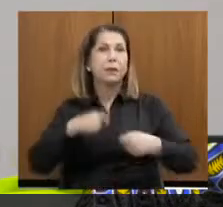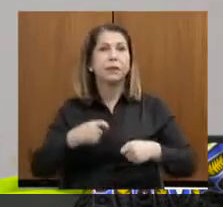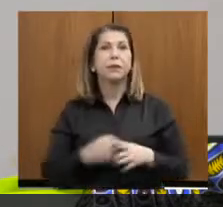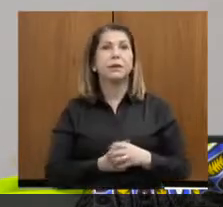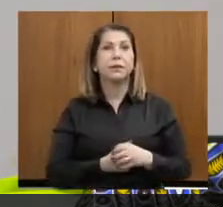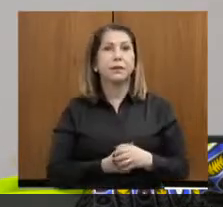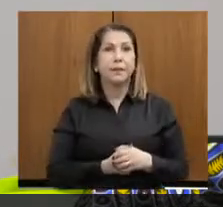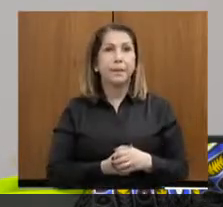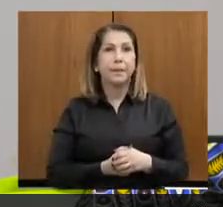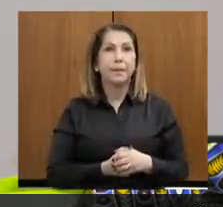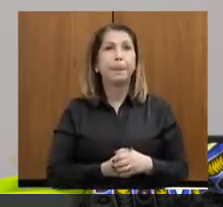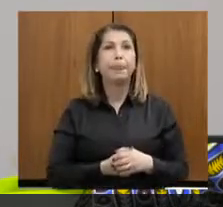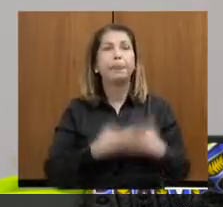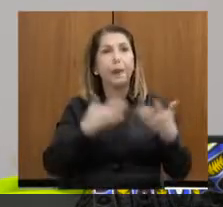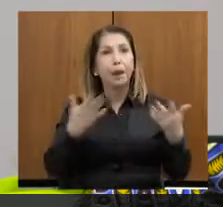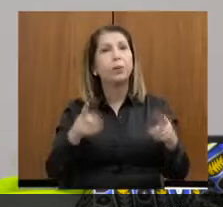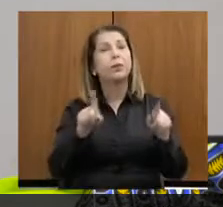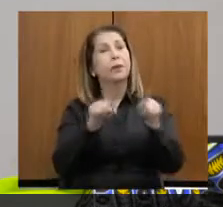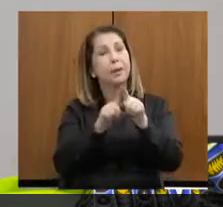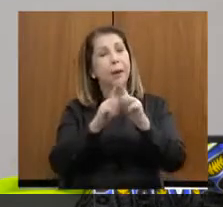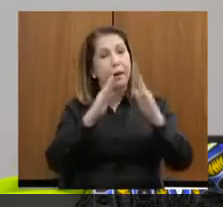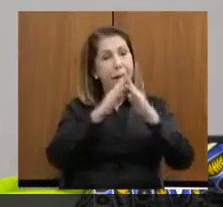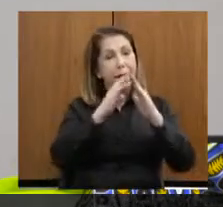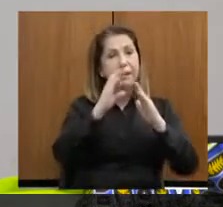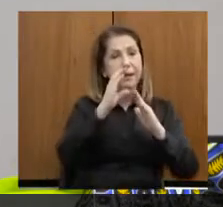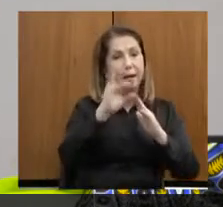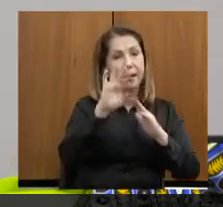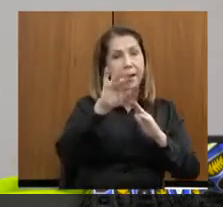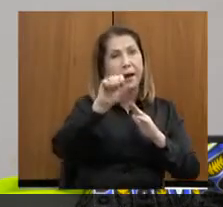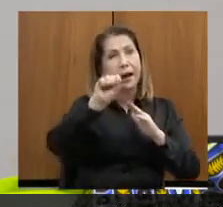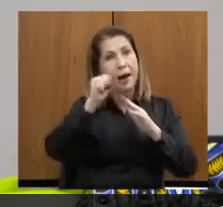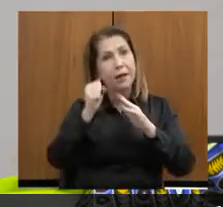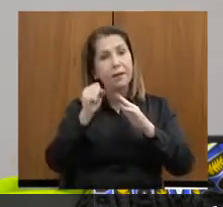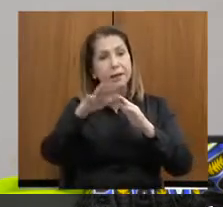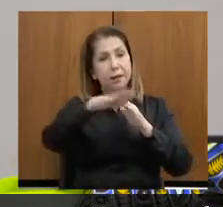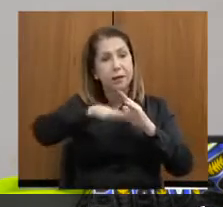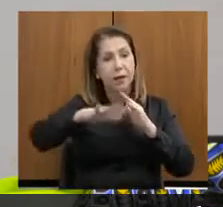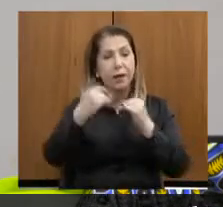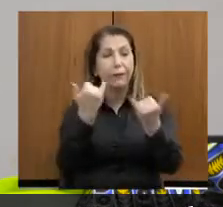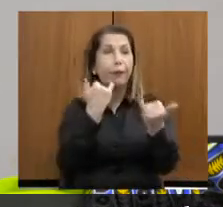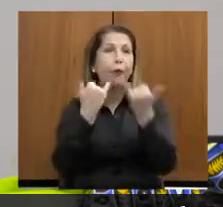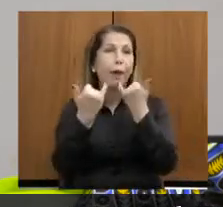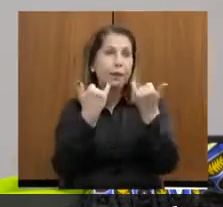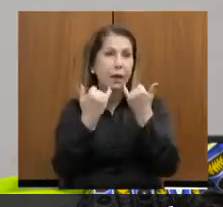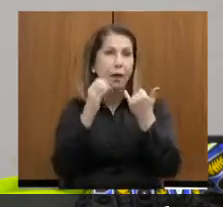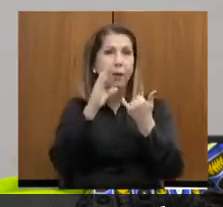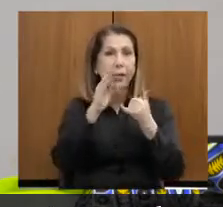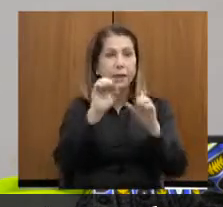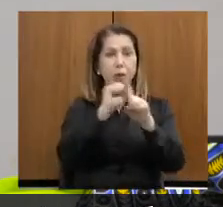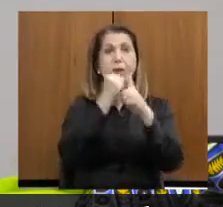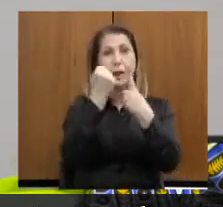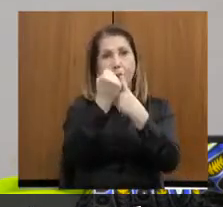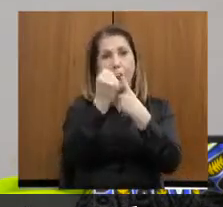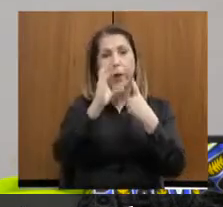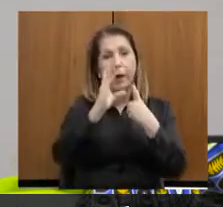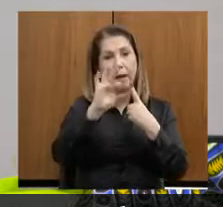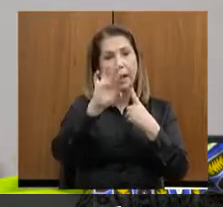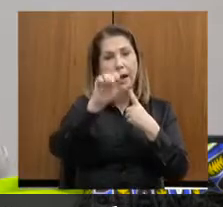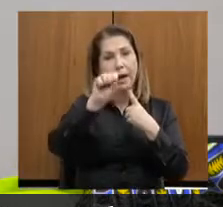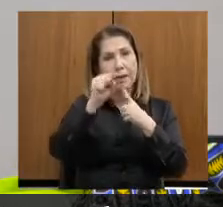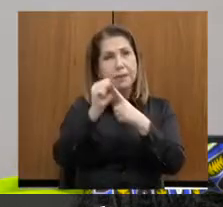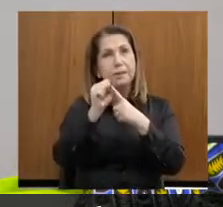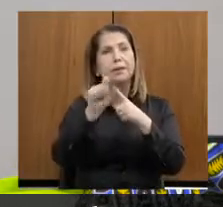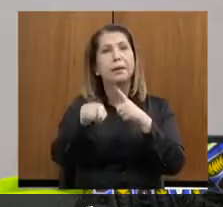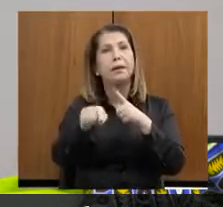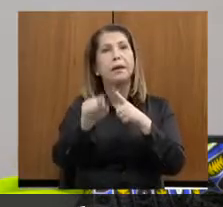Oi e aí tem os equipamentos como Cras tem que ser um espaço de formação e nós temos que cobrar